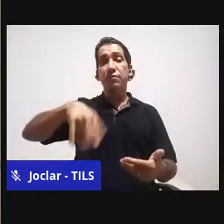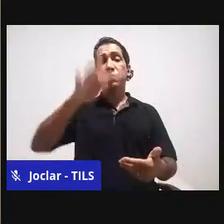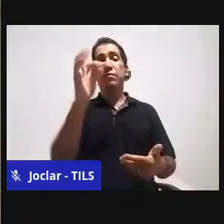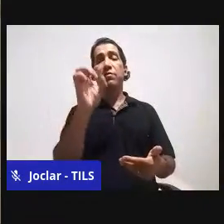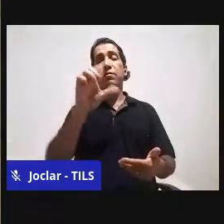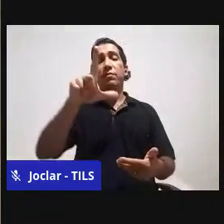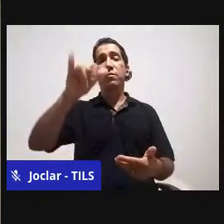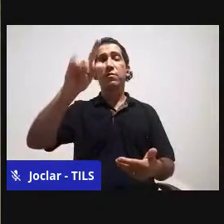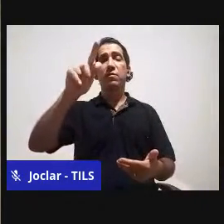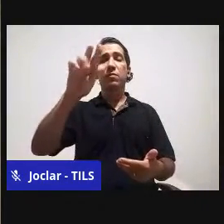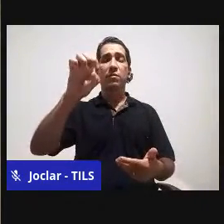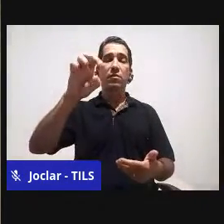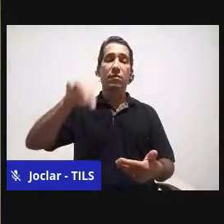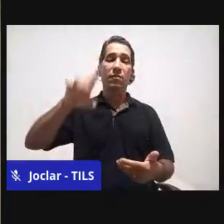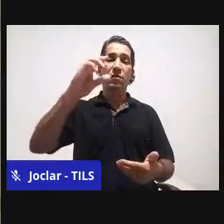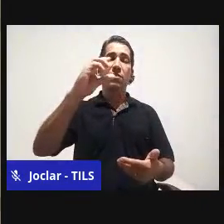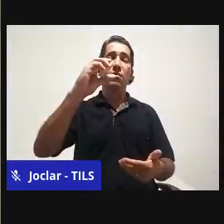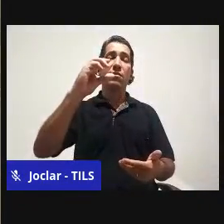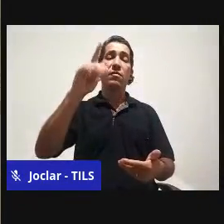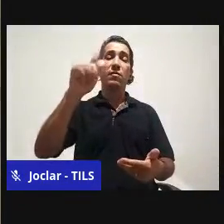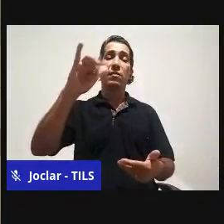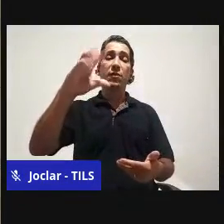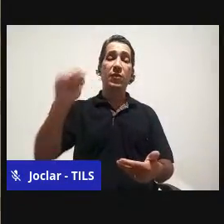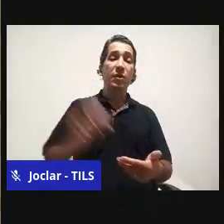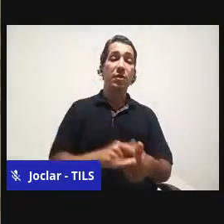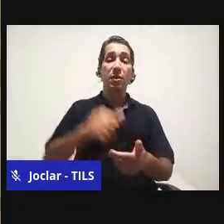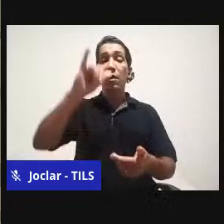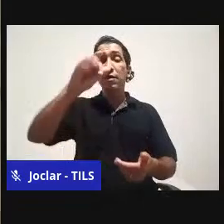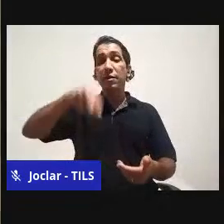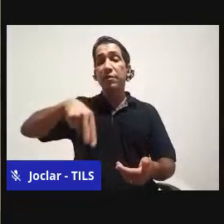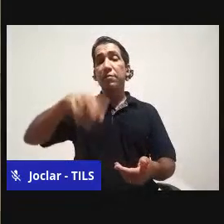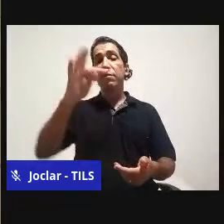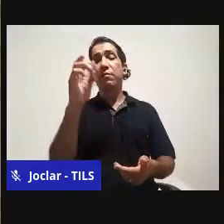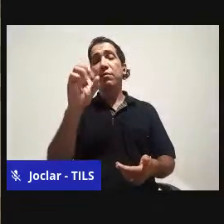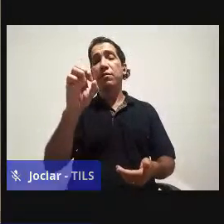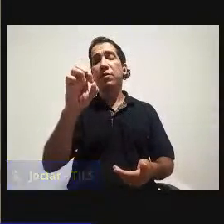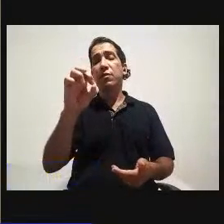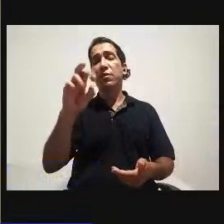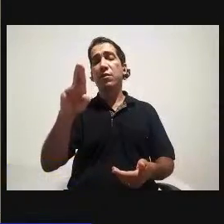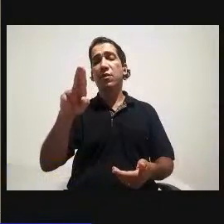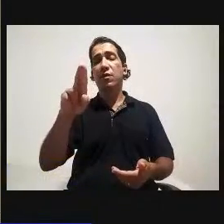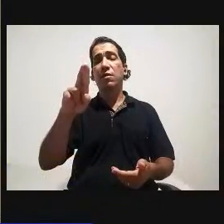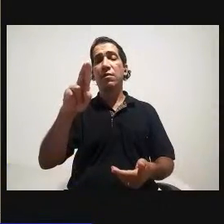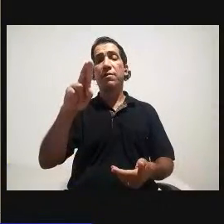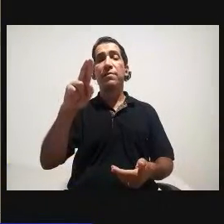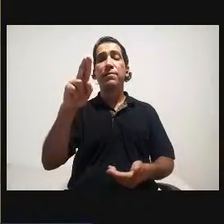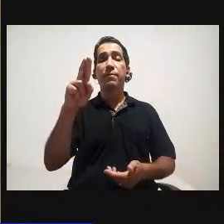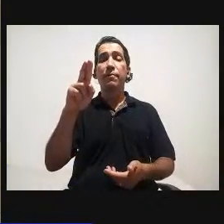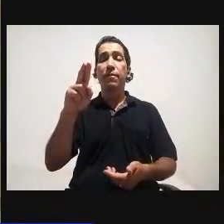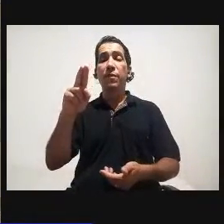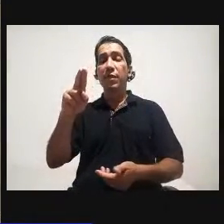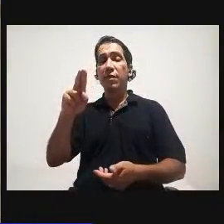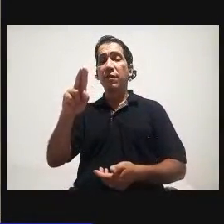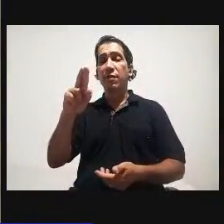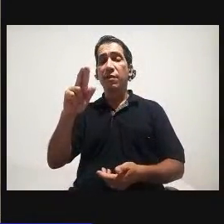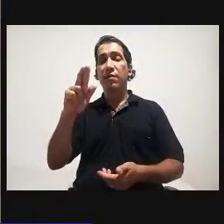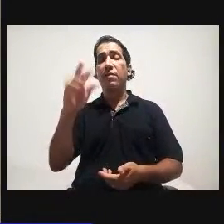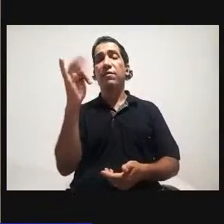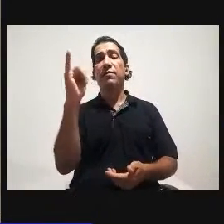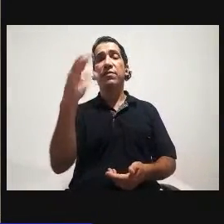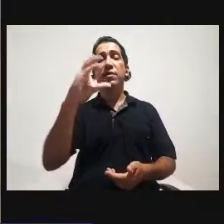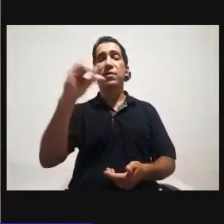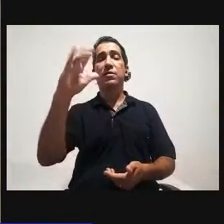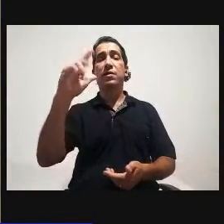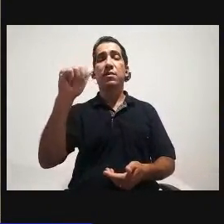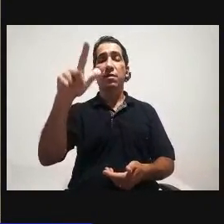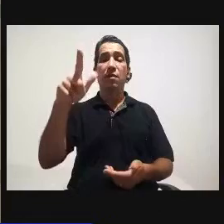de máquina e a chamada aprendizagem profunda, que o pessoal de computação ainda não sabe de onde veio o